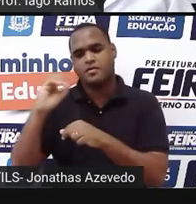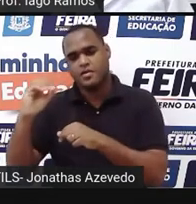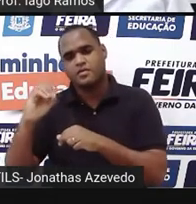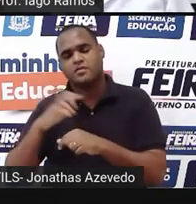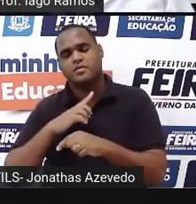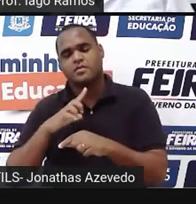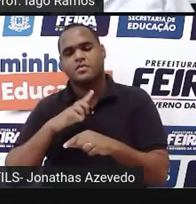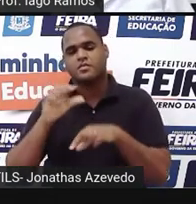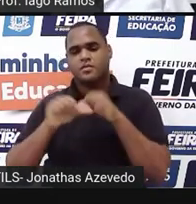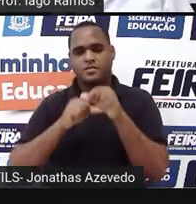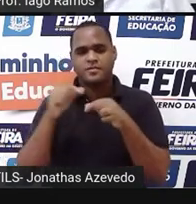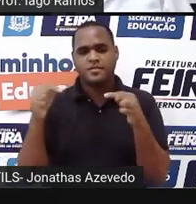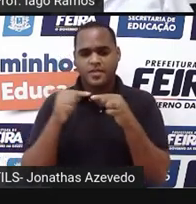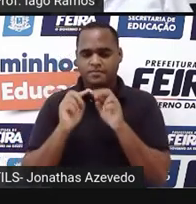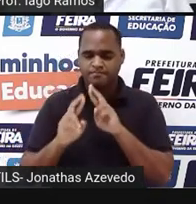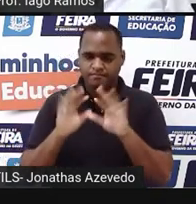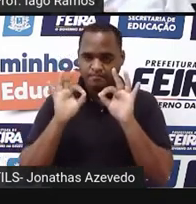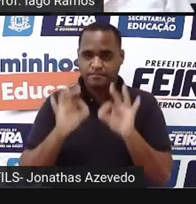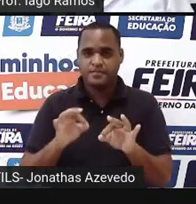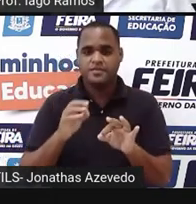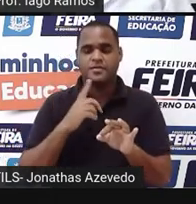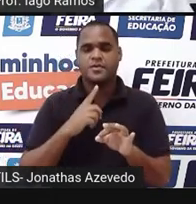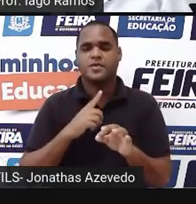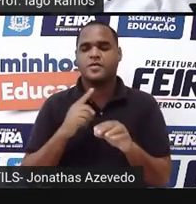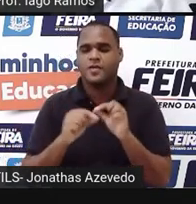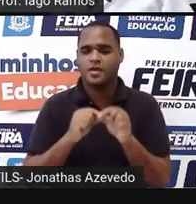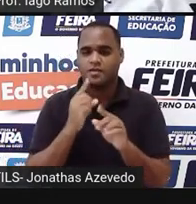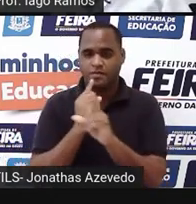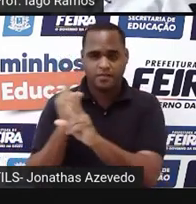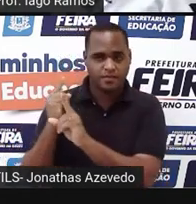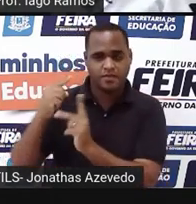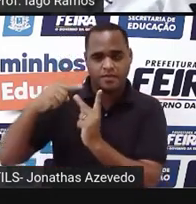zero. Faço aquelas continhas e encontro as